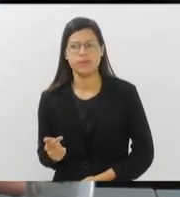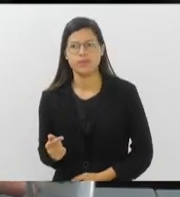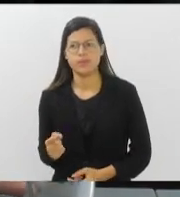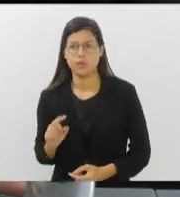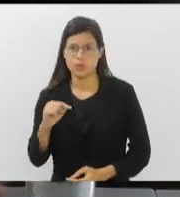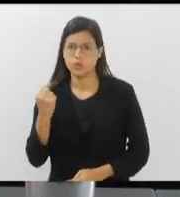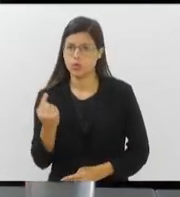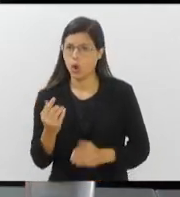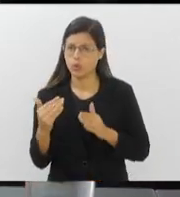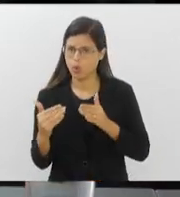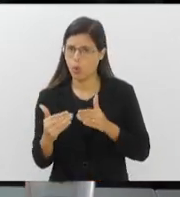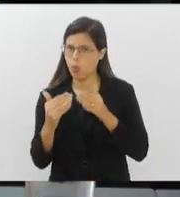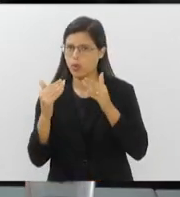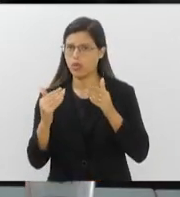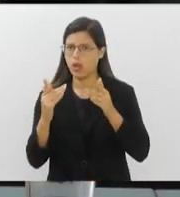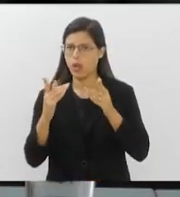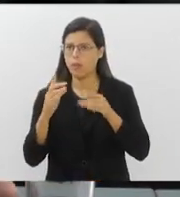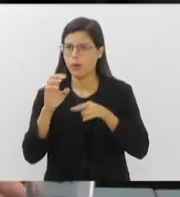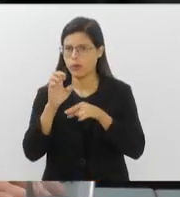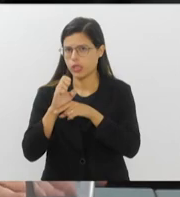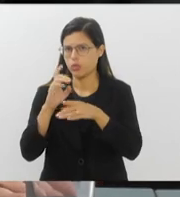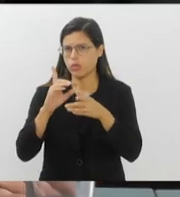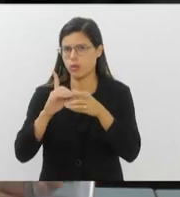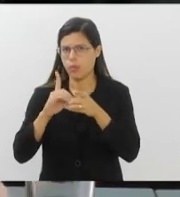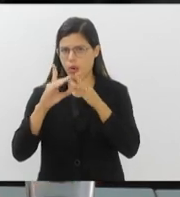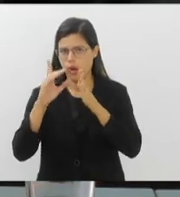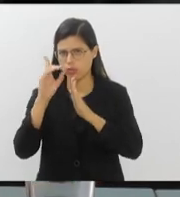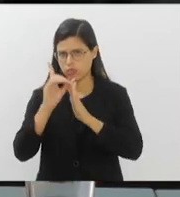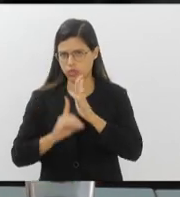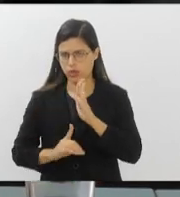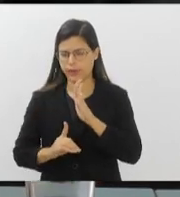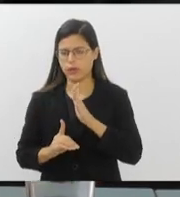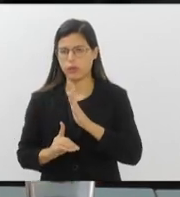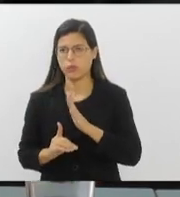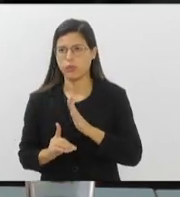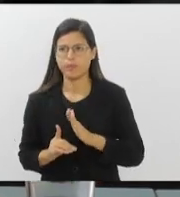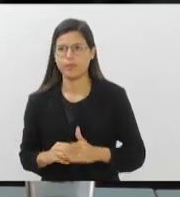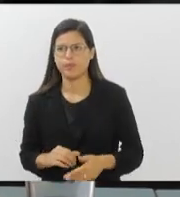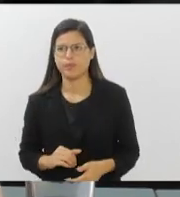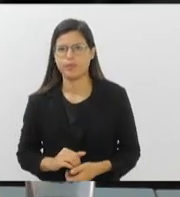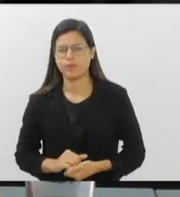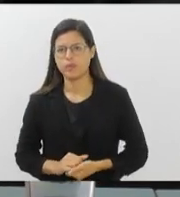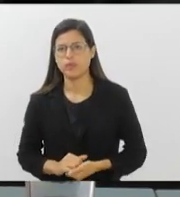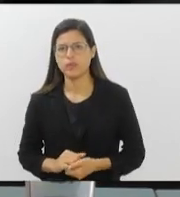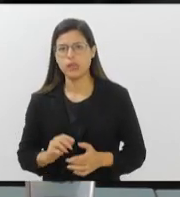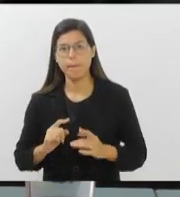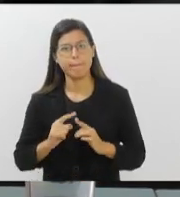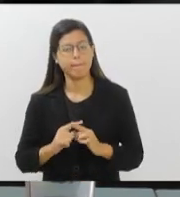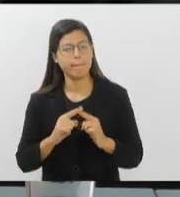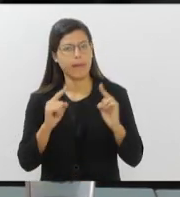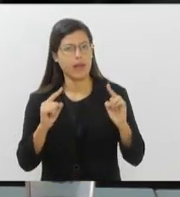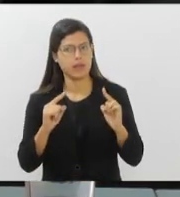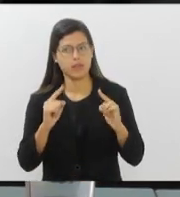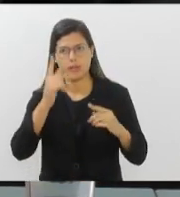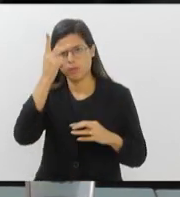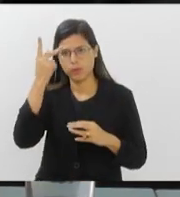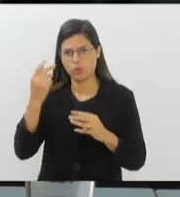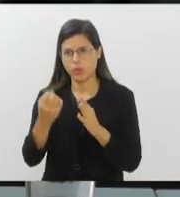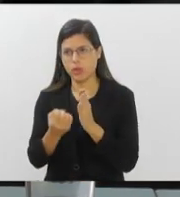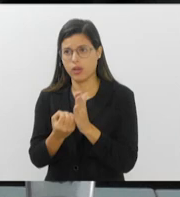somos favoráveis ao Estado Democrático de Direito. Mas o autor faz